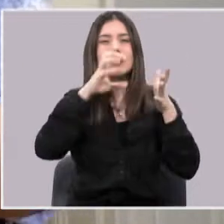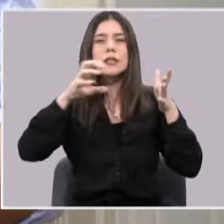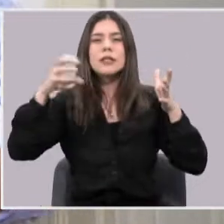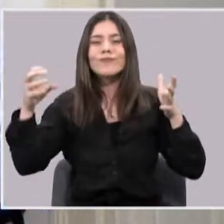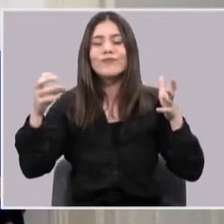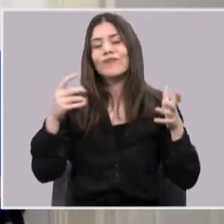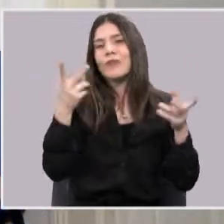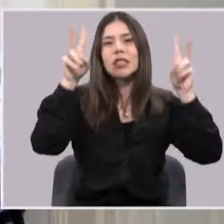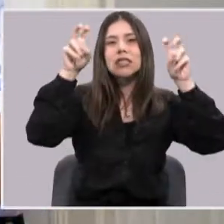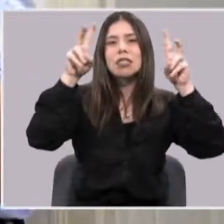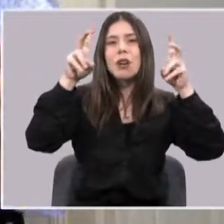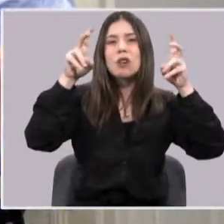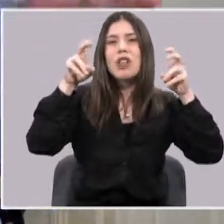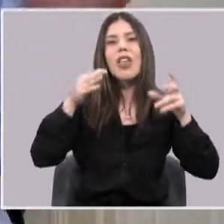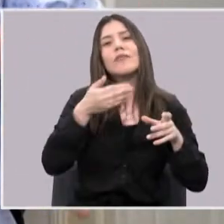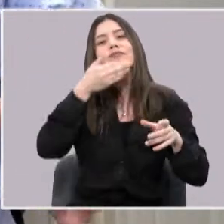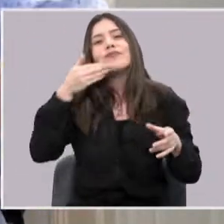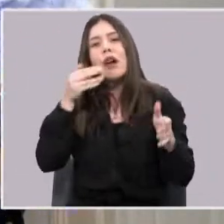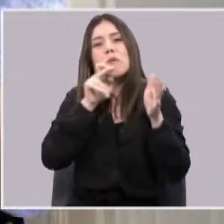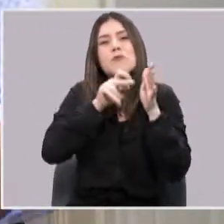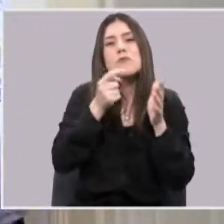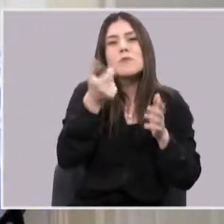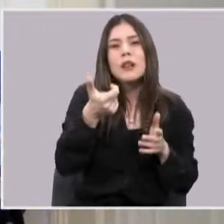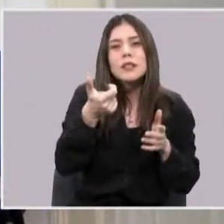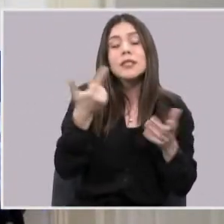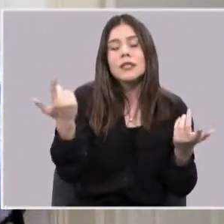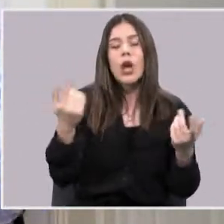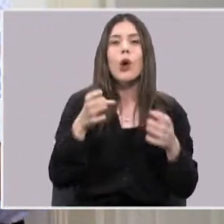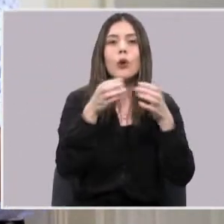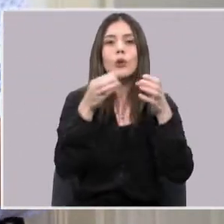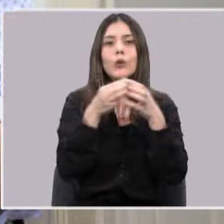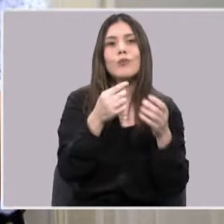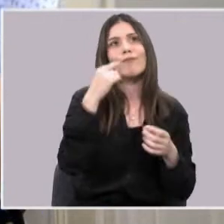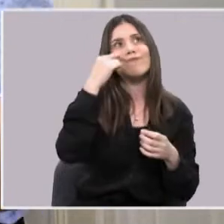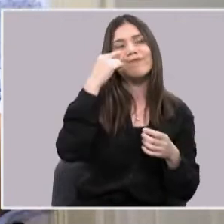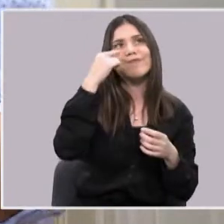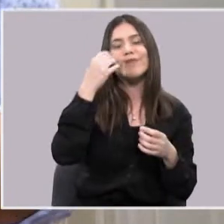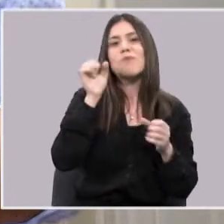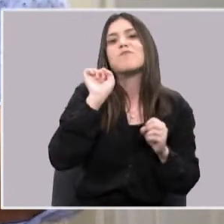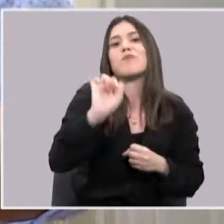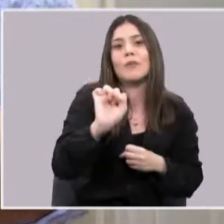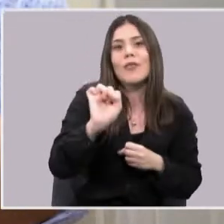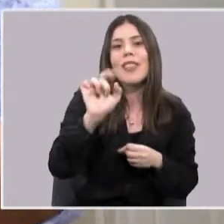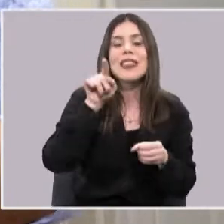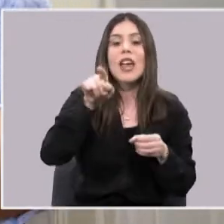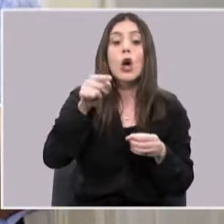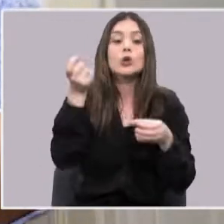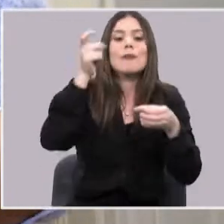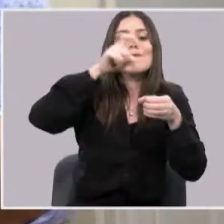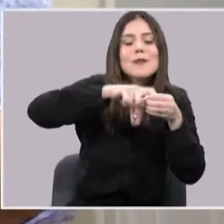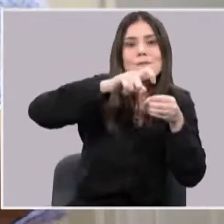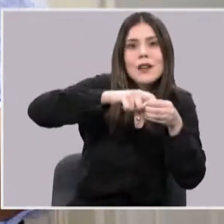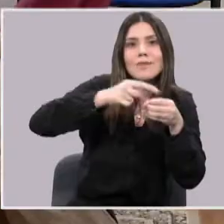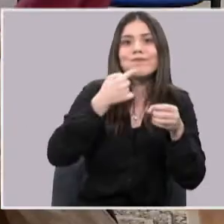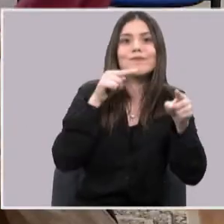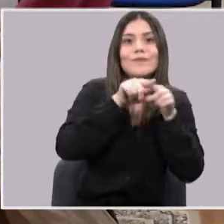ou são temas que entraram há pouco tempo em agenda, têm um público muito próprio, é o público que já está dentro